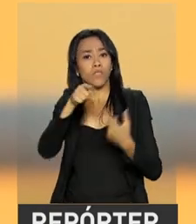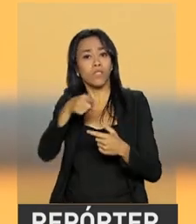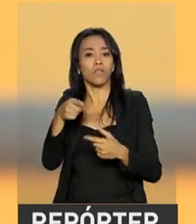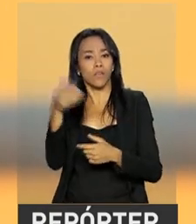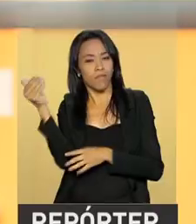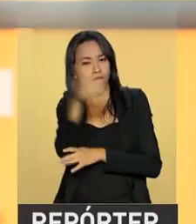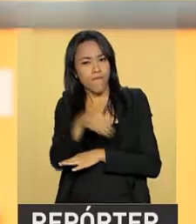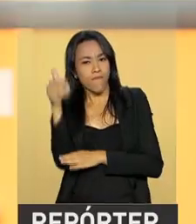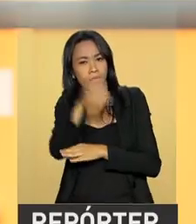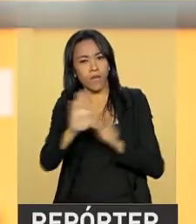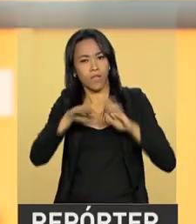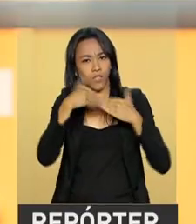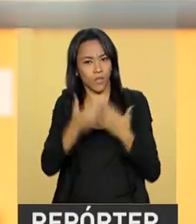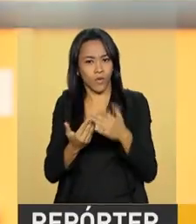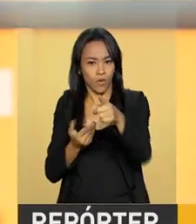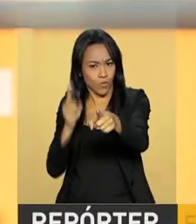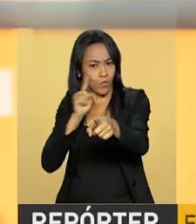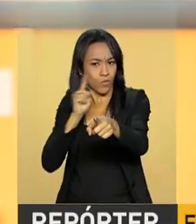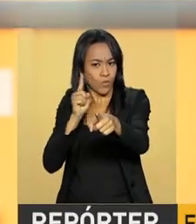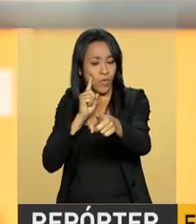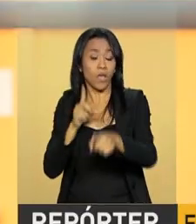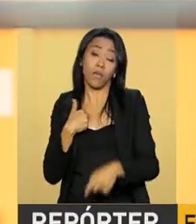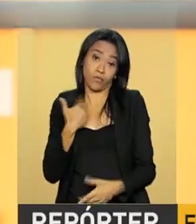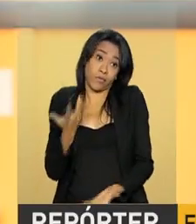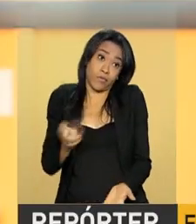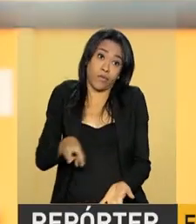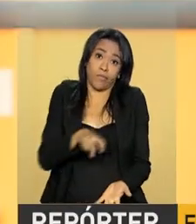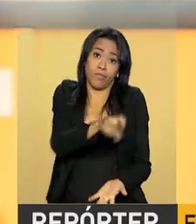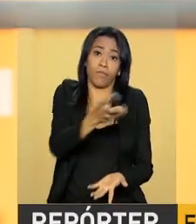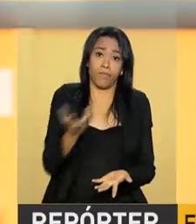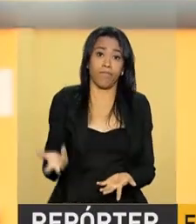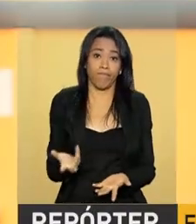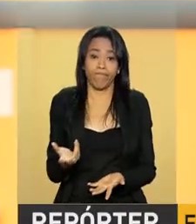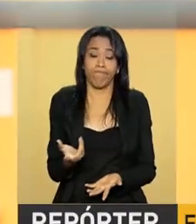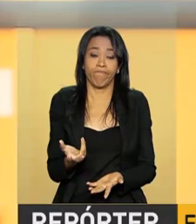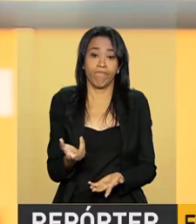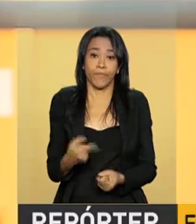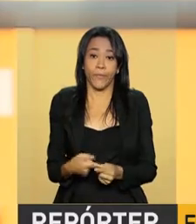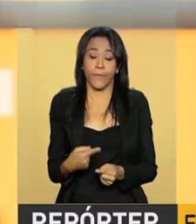todos os dias. Eu tinha que vir a pé, né? Porque